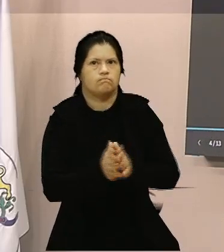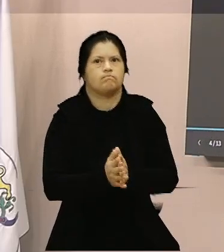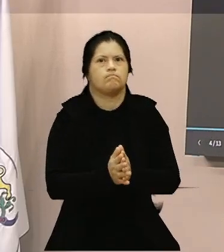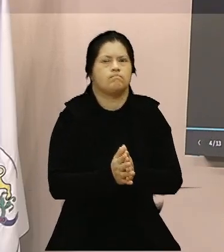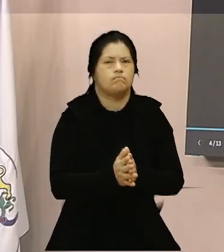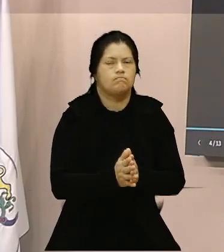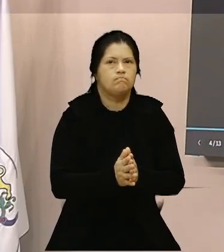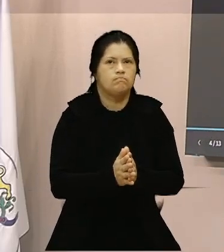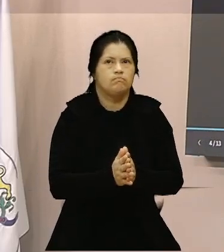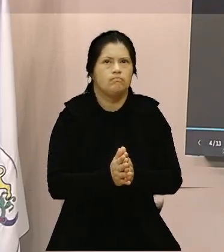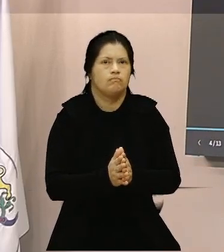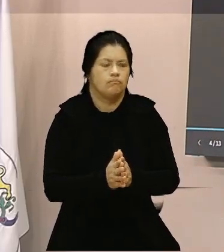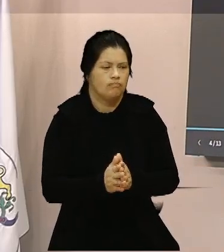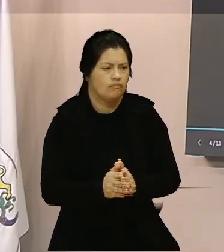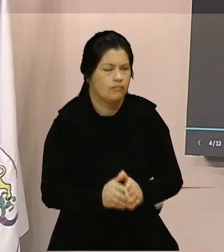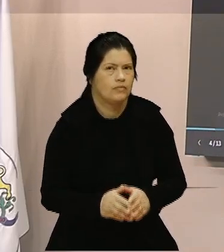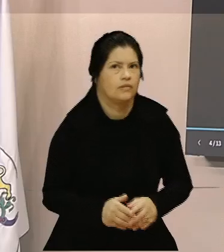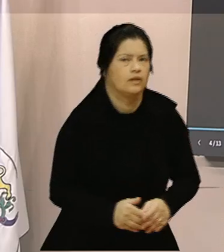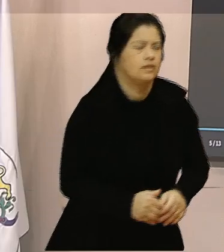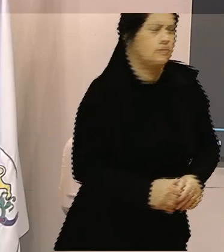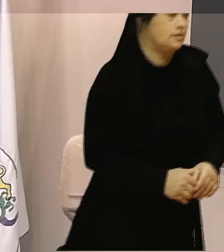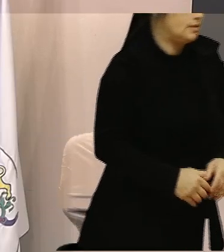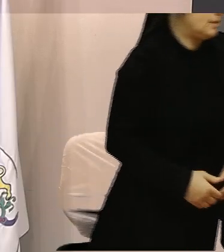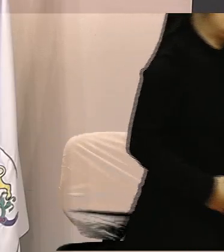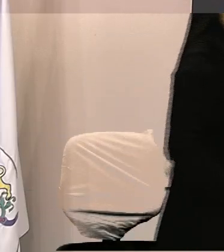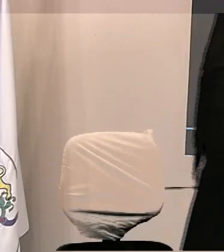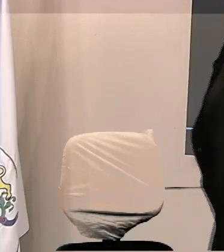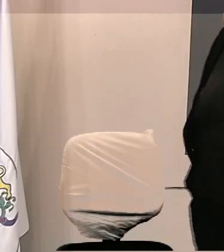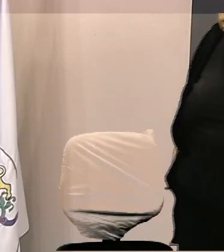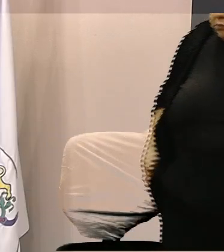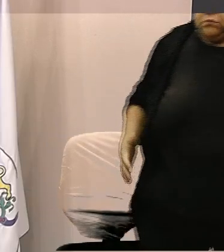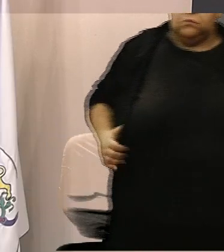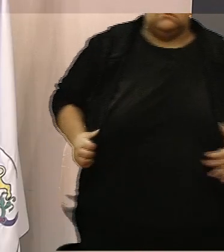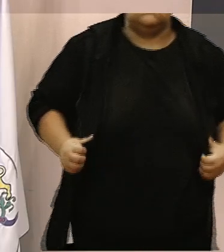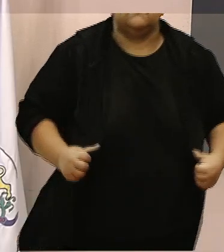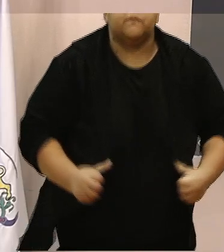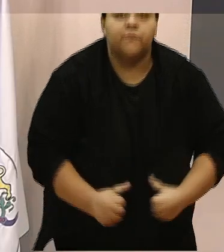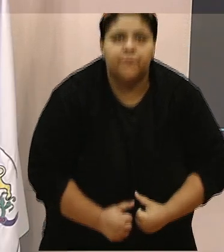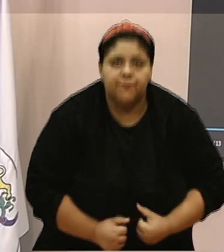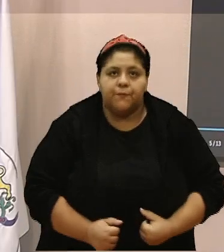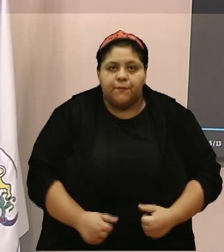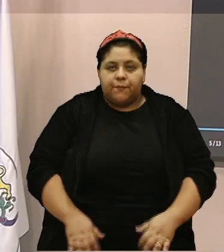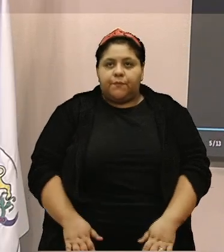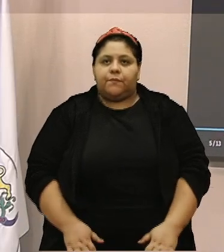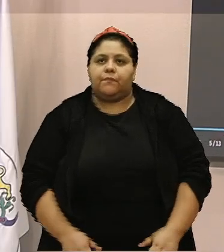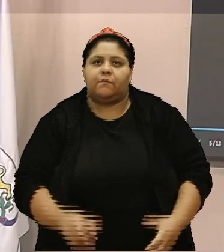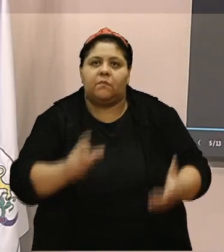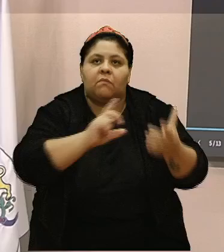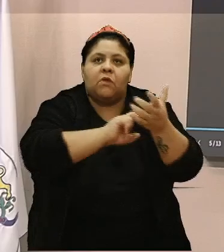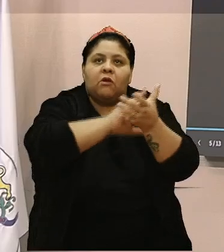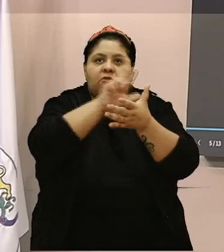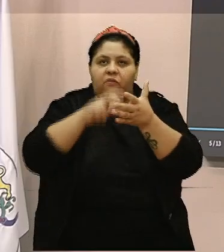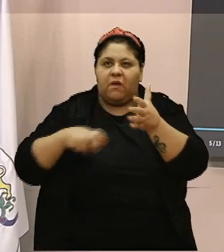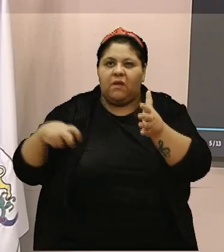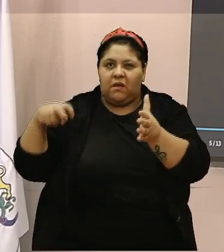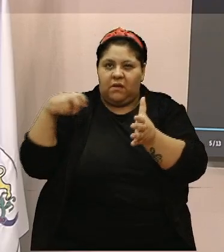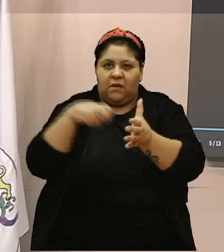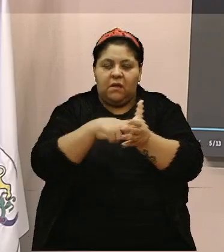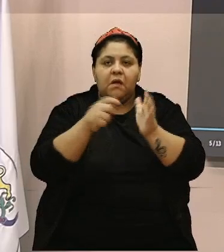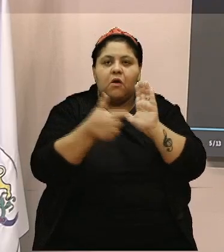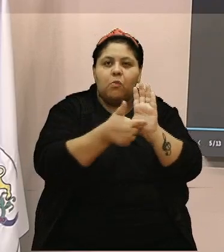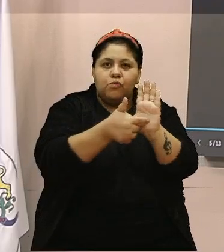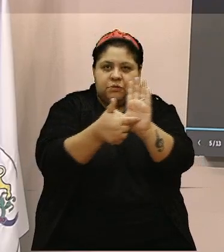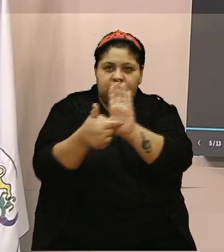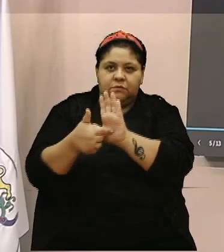Isso aí. Pode passar o próximo slide, por favor? Então tá aí, ó, vários acidentes, até eu sinalizei